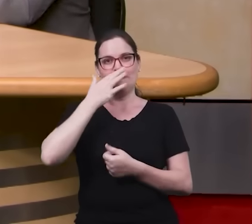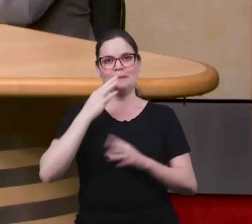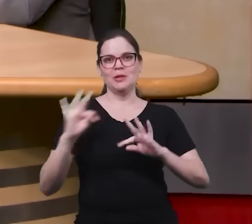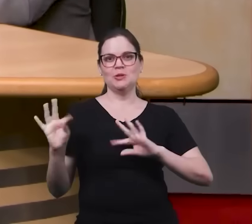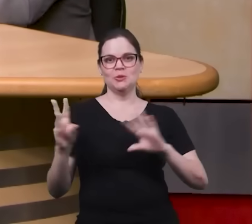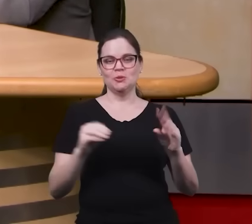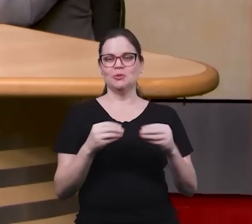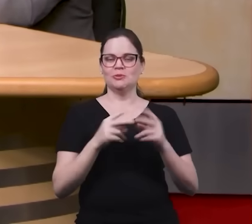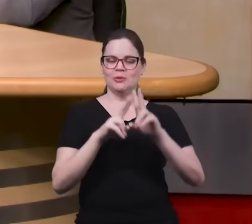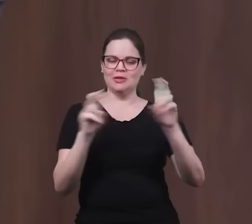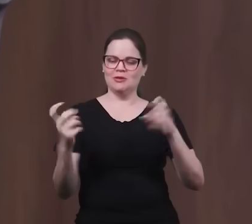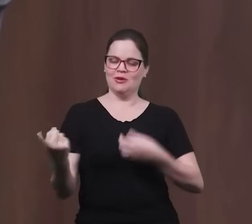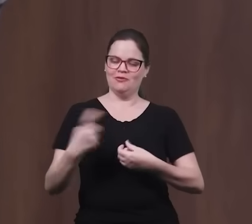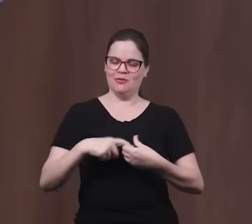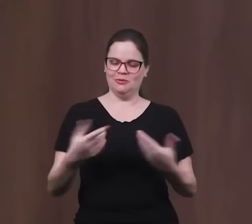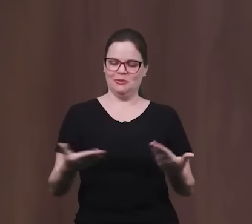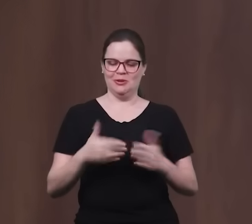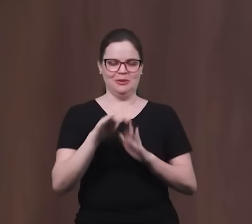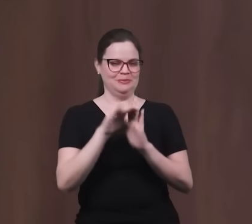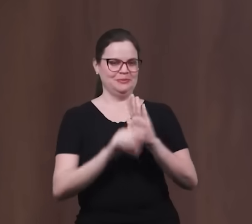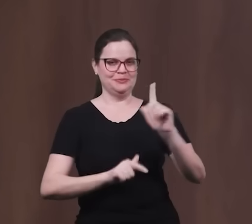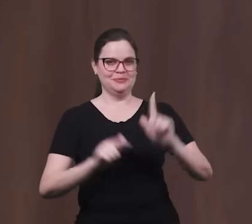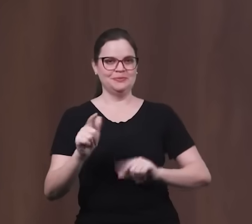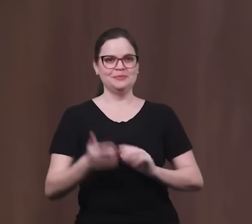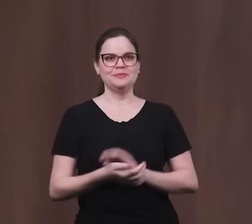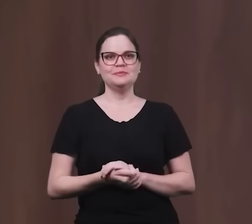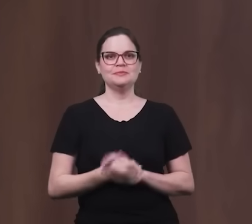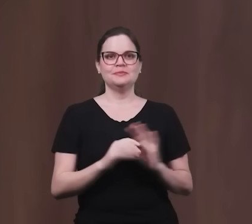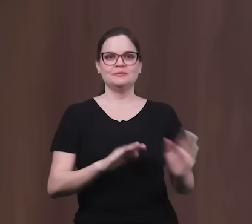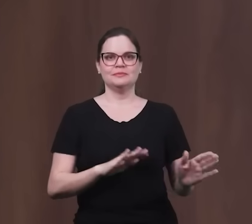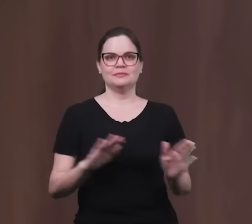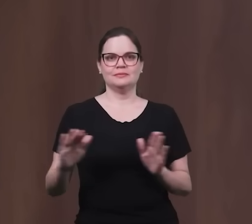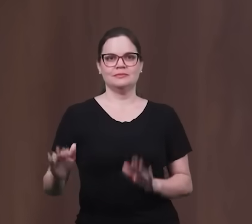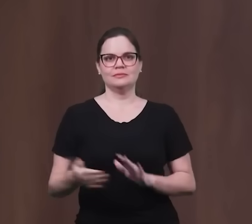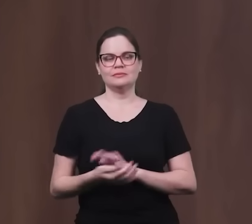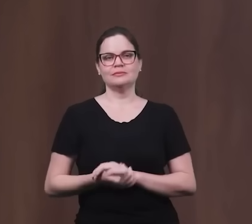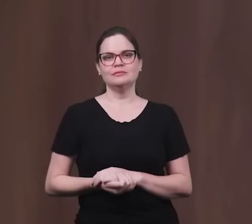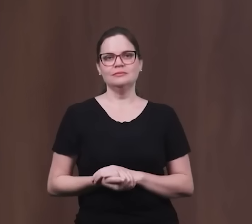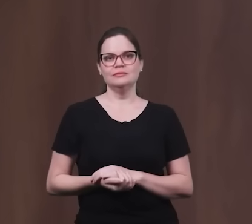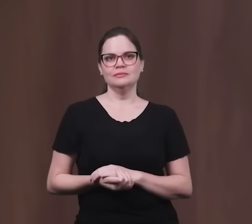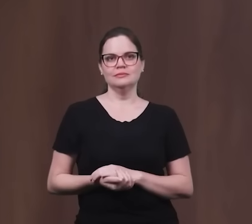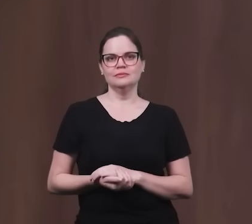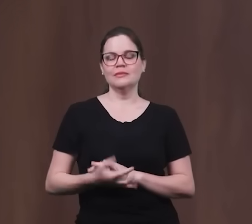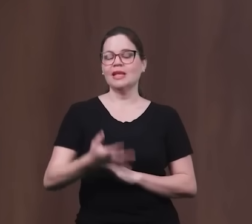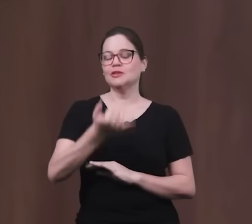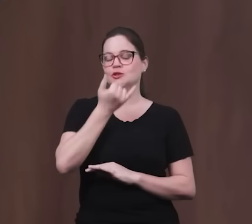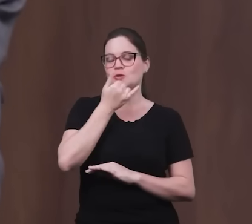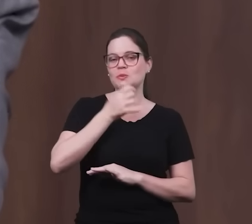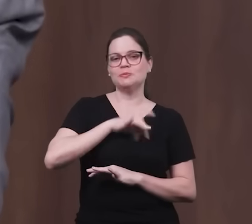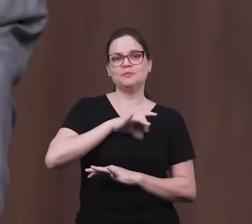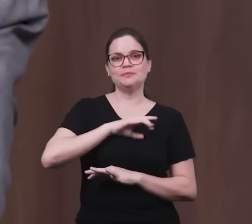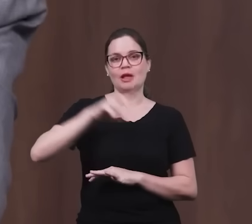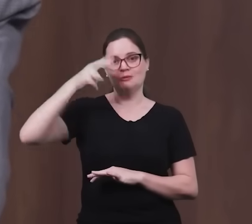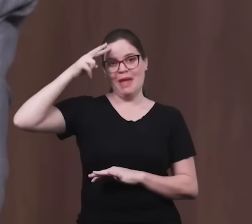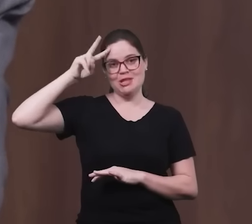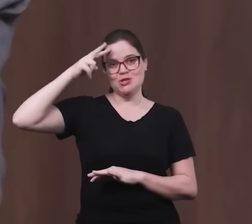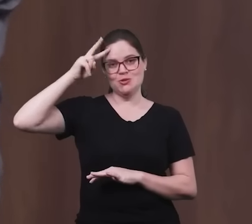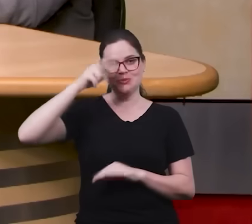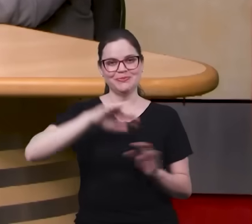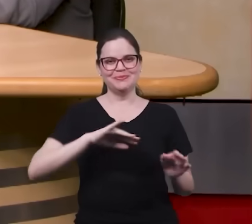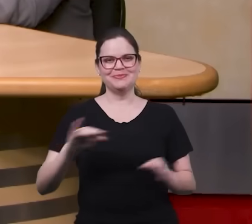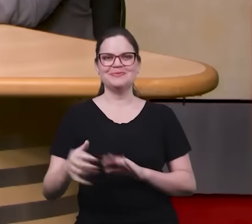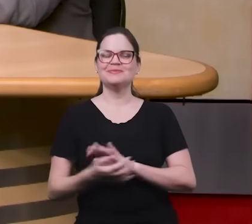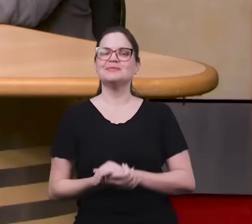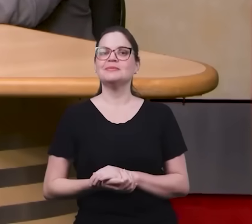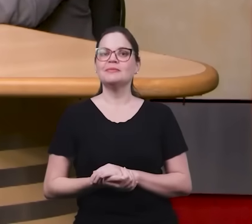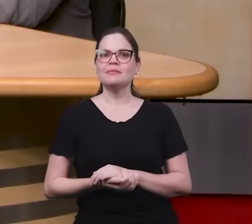programa desse assunto. Eu queria conversar com vocês hoje, até é bom esse programa, porque muita coisa surge aqui, né, Marcelo? Na hora, né,